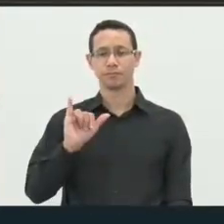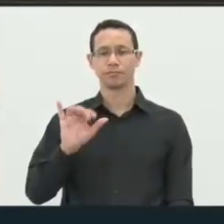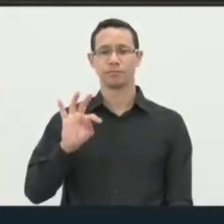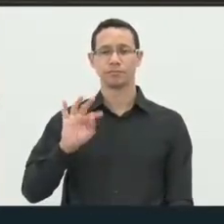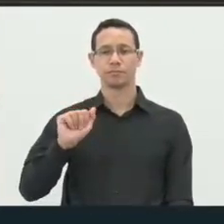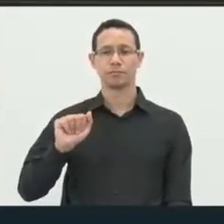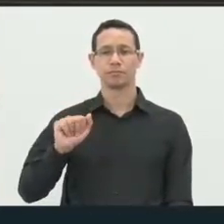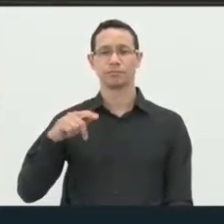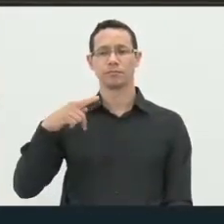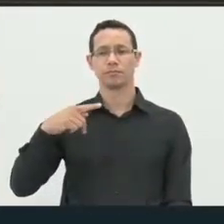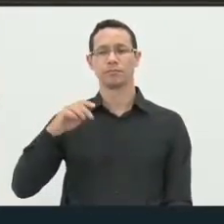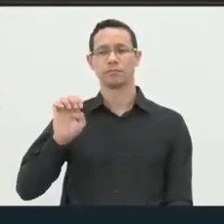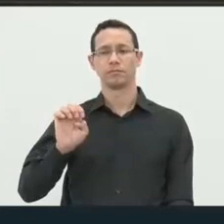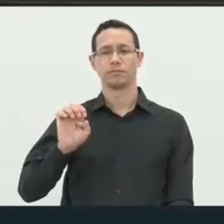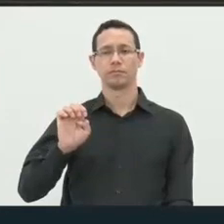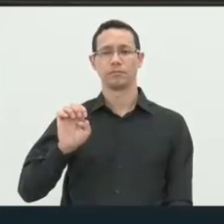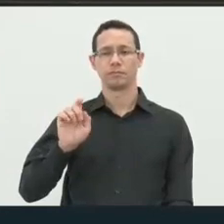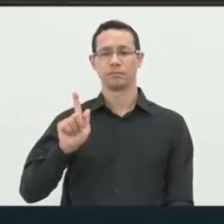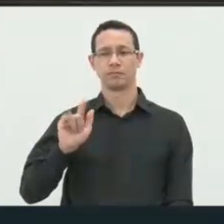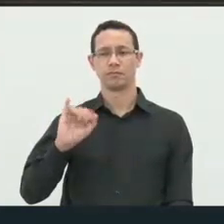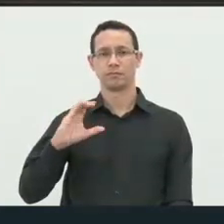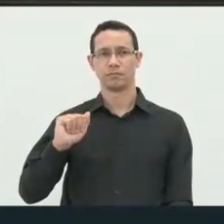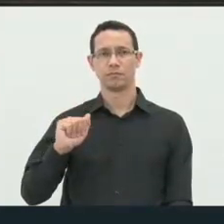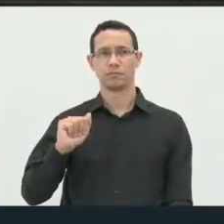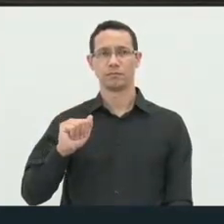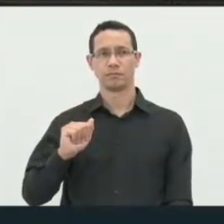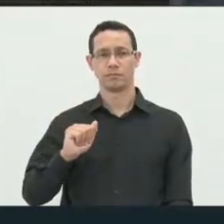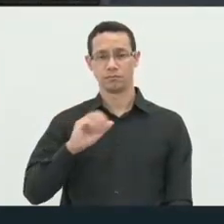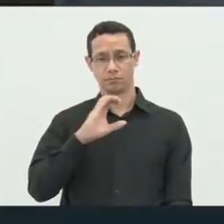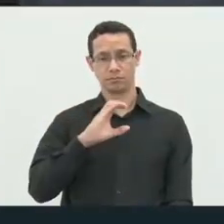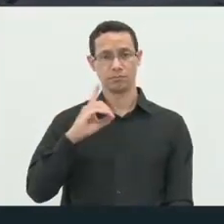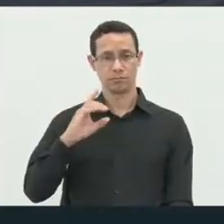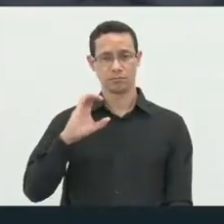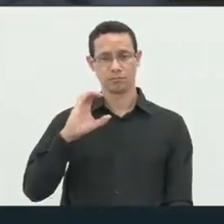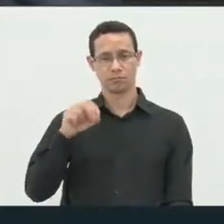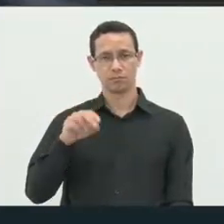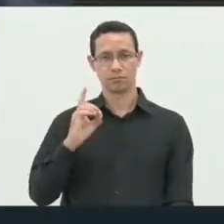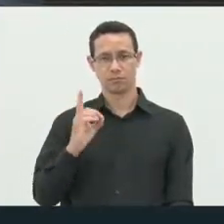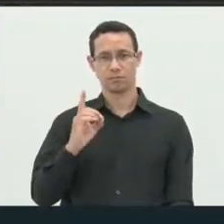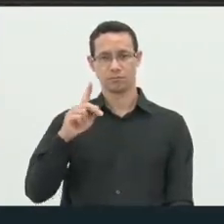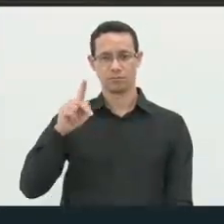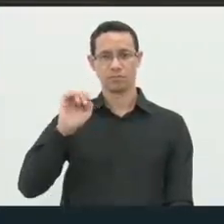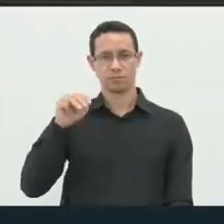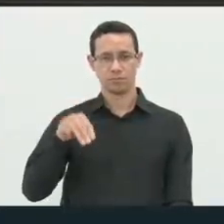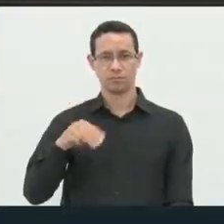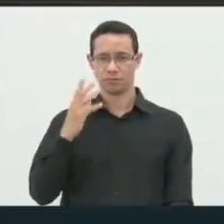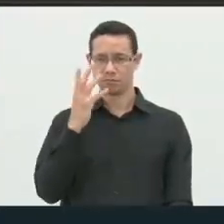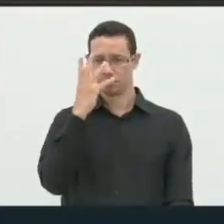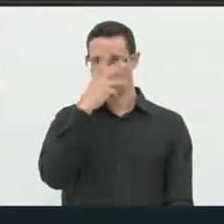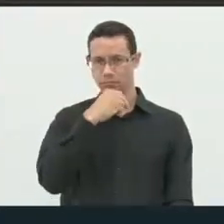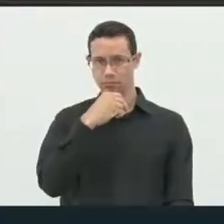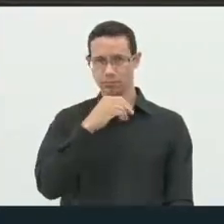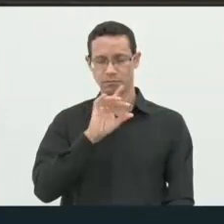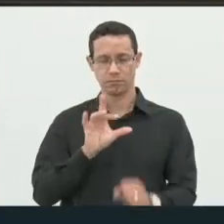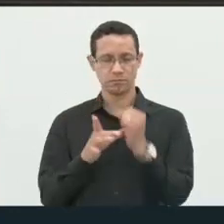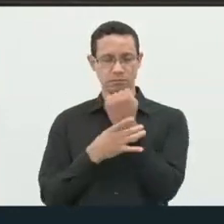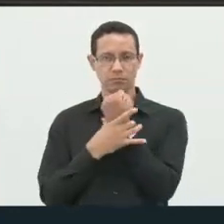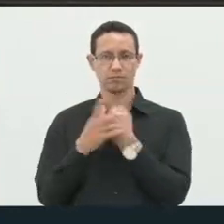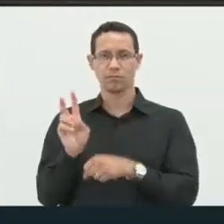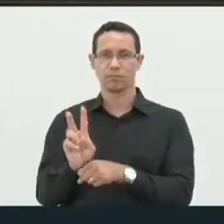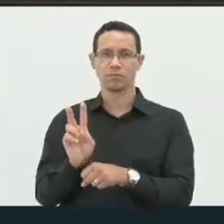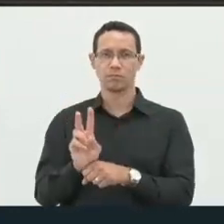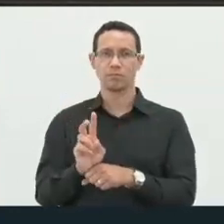é o condomínio pin lindo por sinal mas precisa de segurança ali bem próximo da